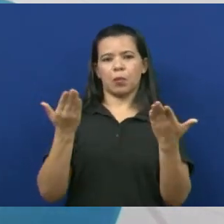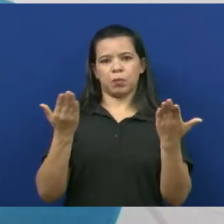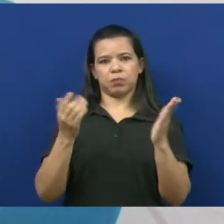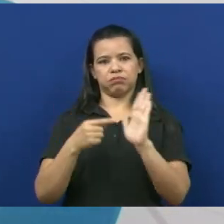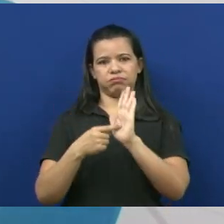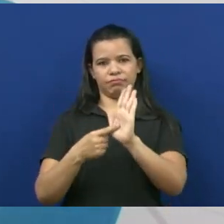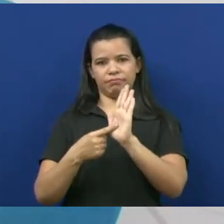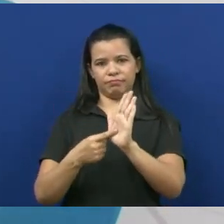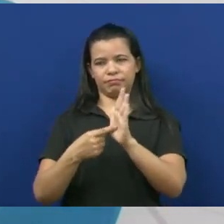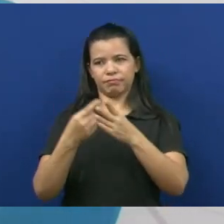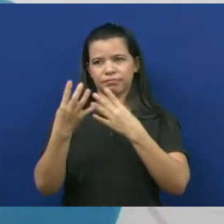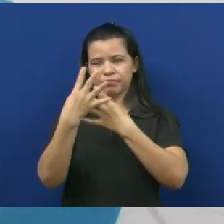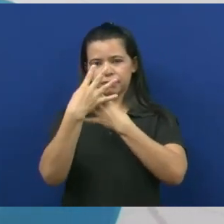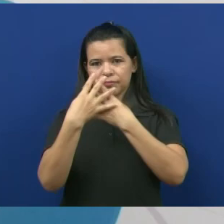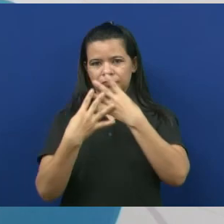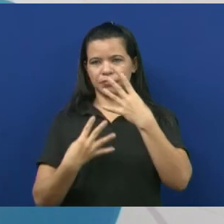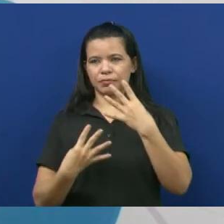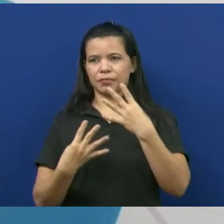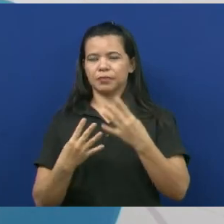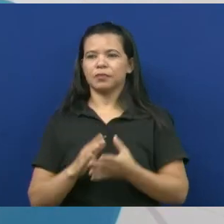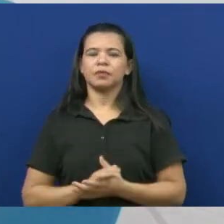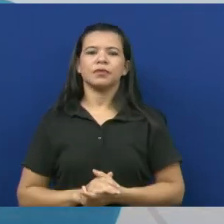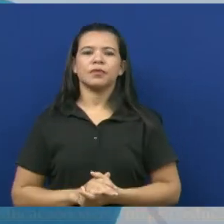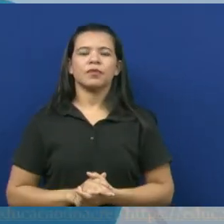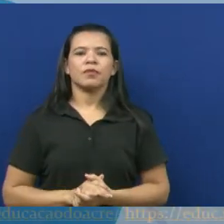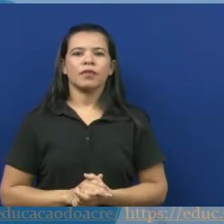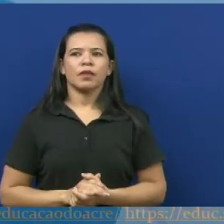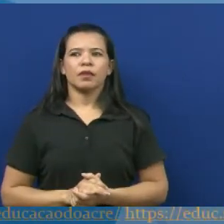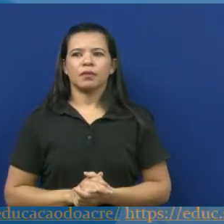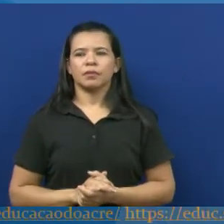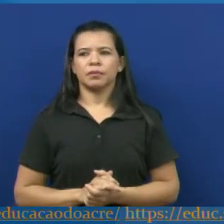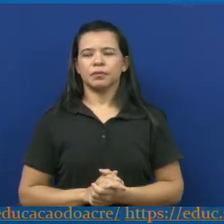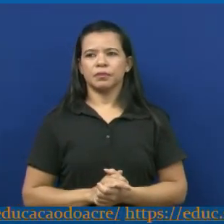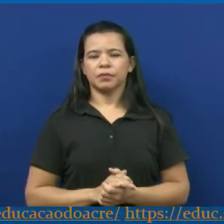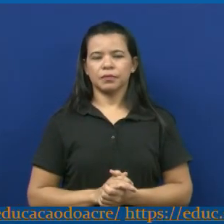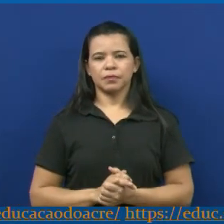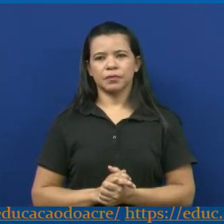para vocês, né? Coloca aí, por favor, na tabela.